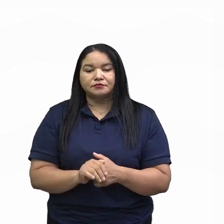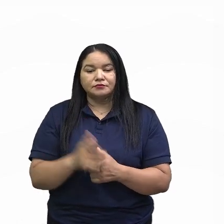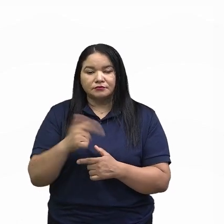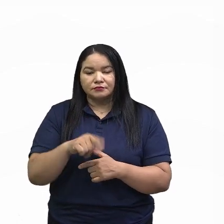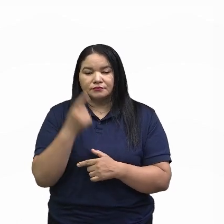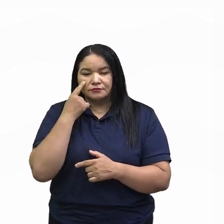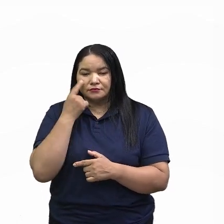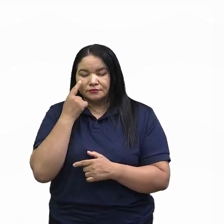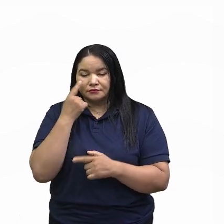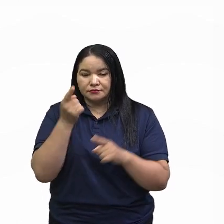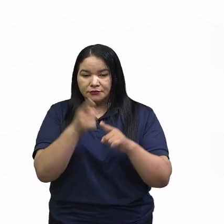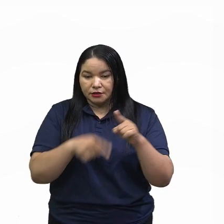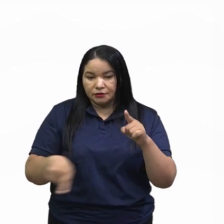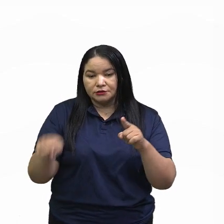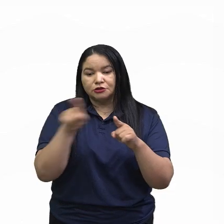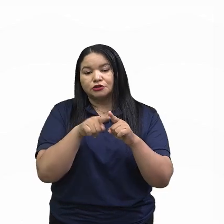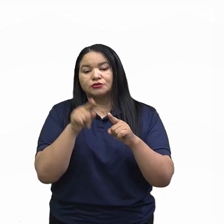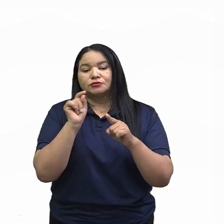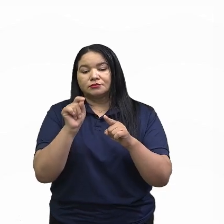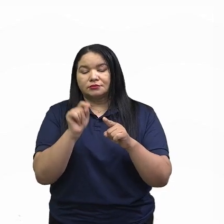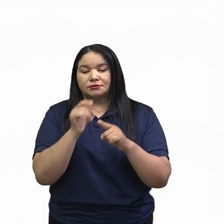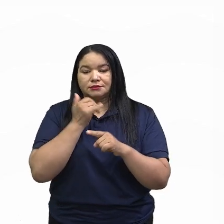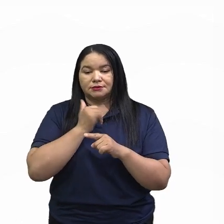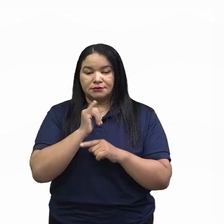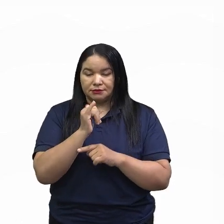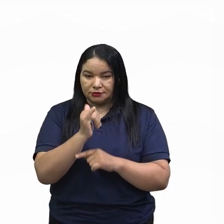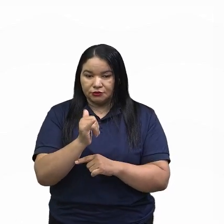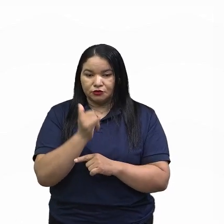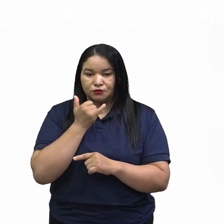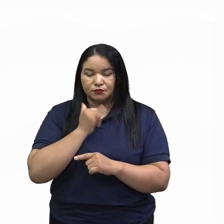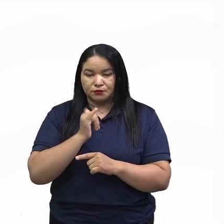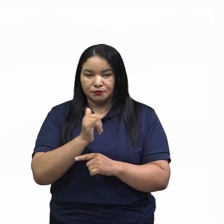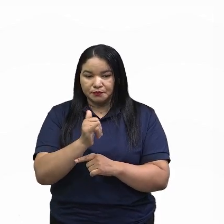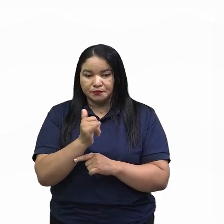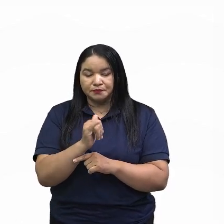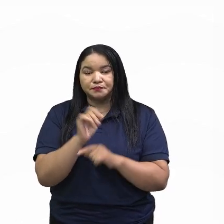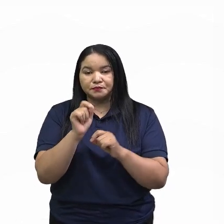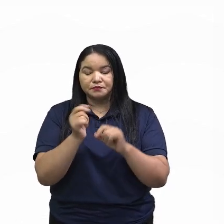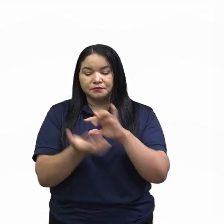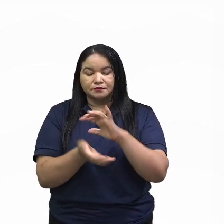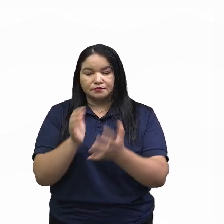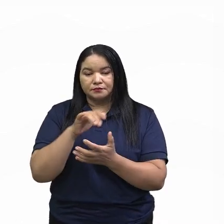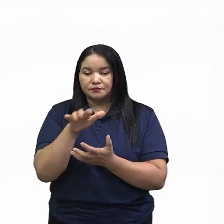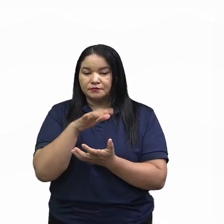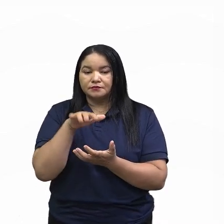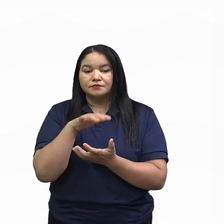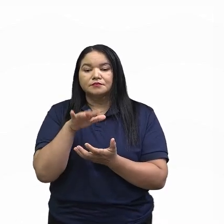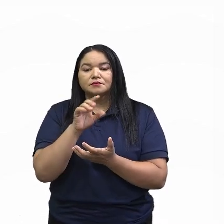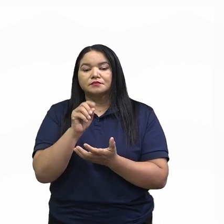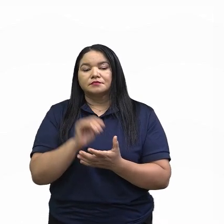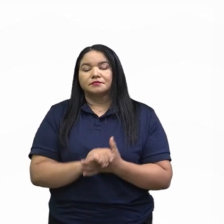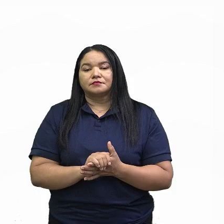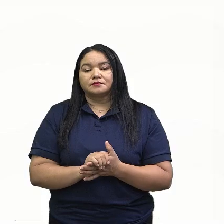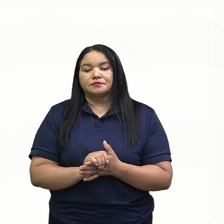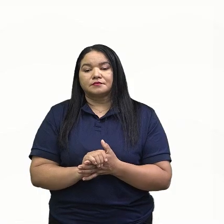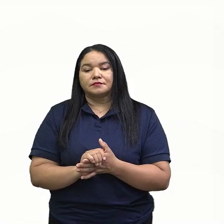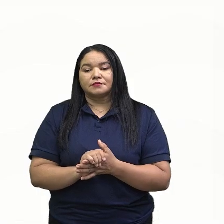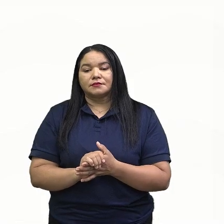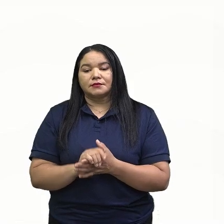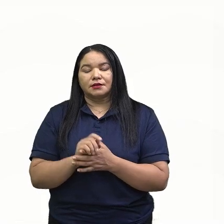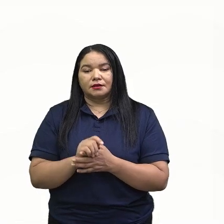para você, ó, ciclo energético da biomassa. Vamos entender aqui o nosso